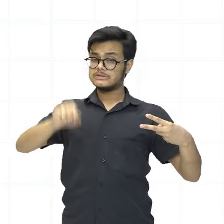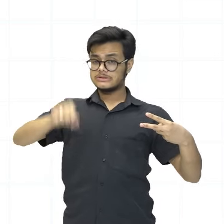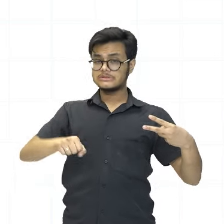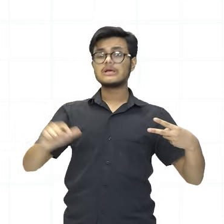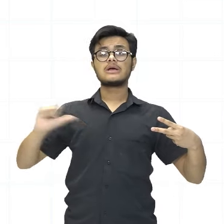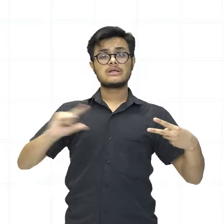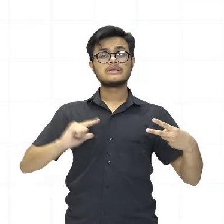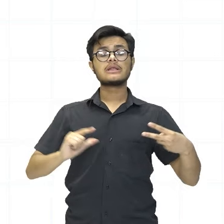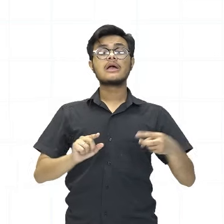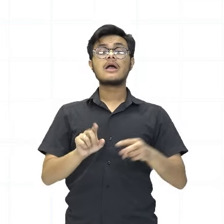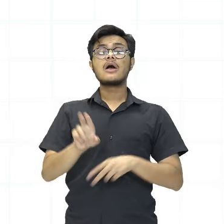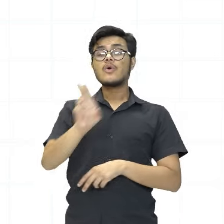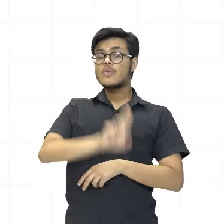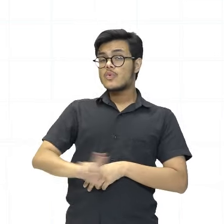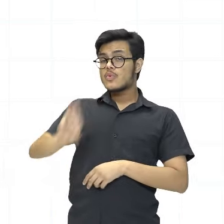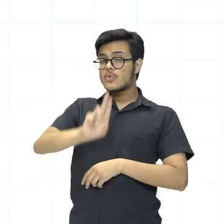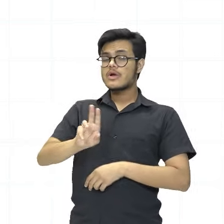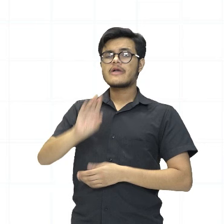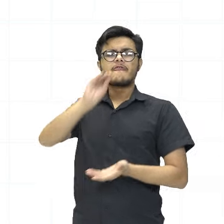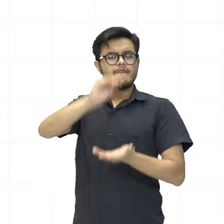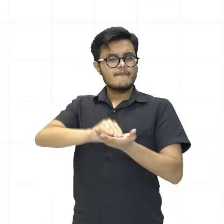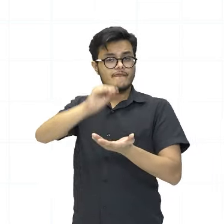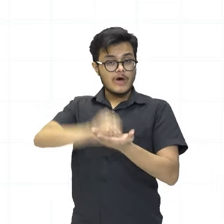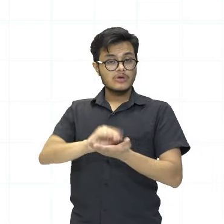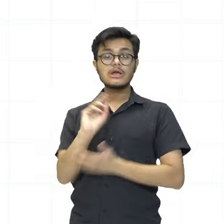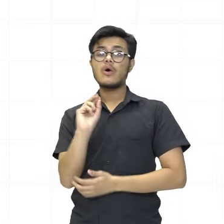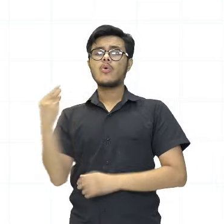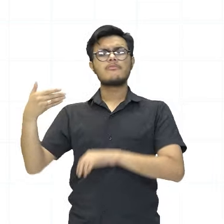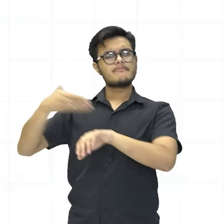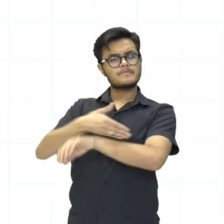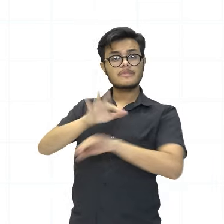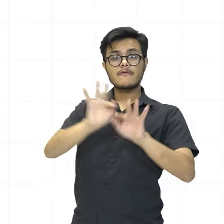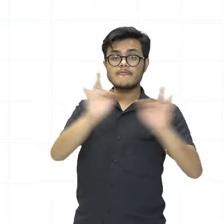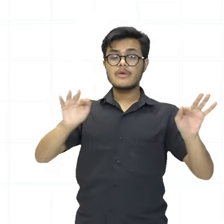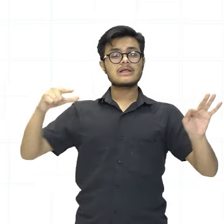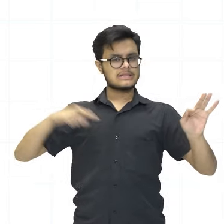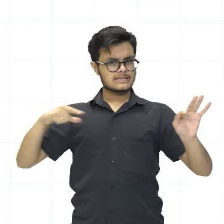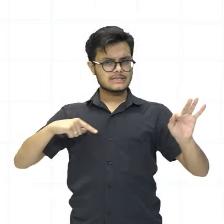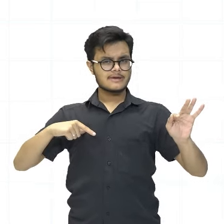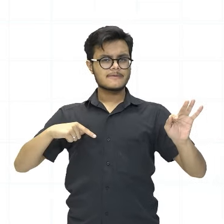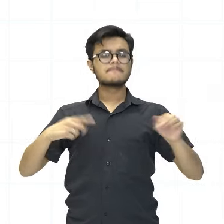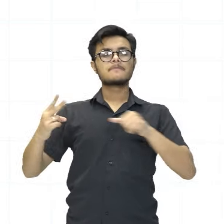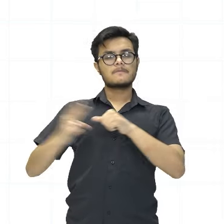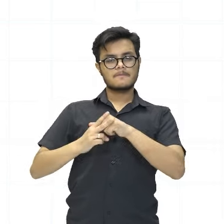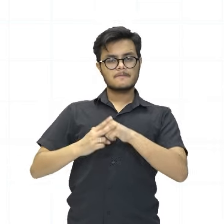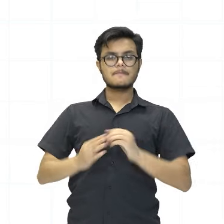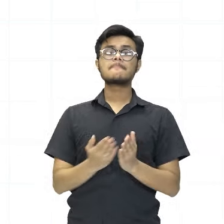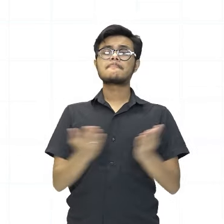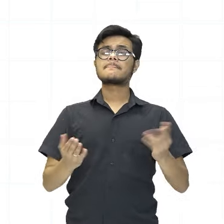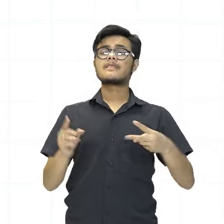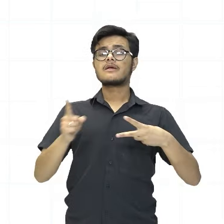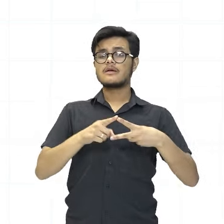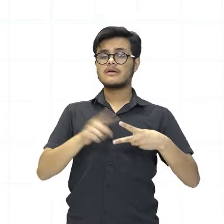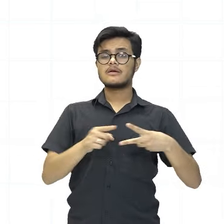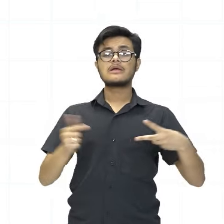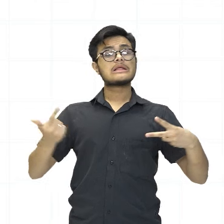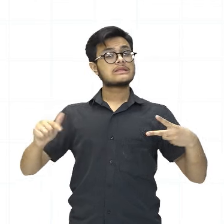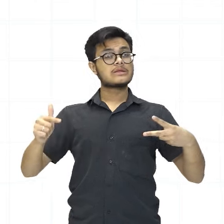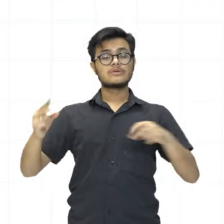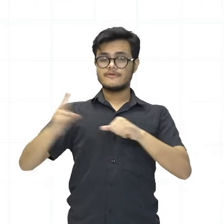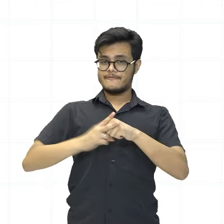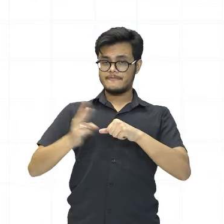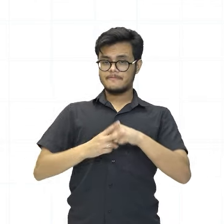na presença ou na ausência do verbo desse modo o sintagma nominal não possui